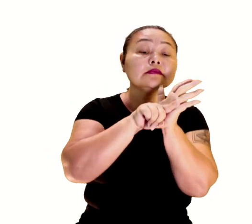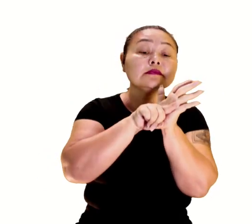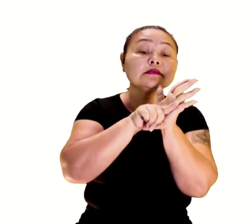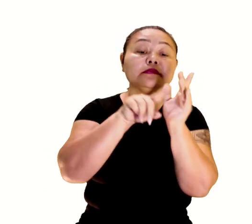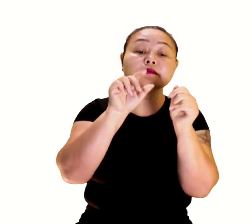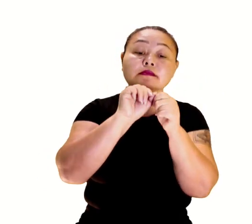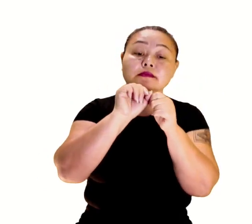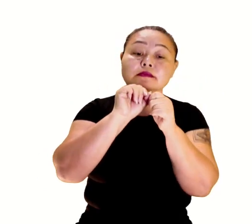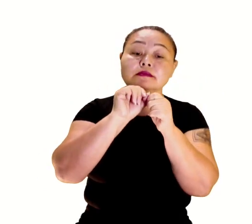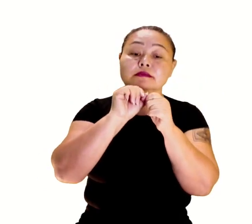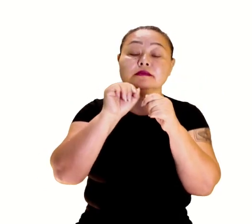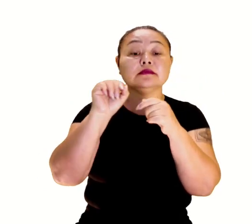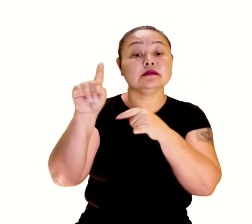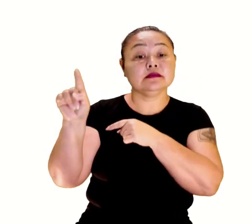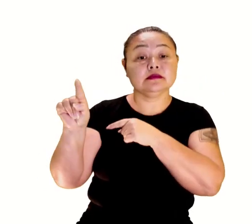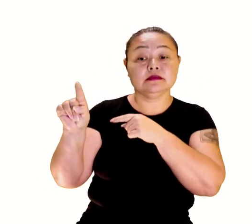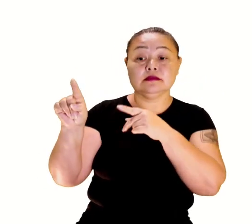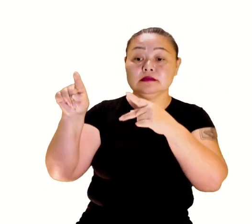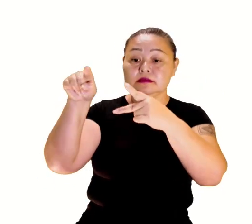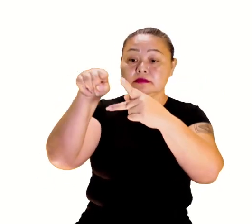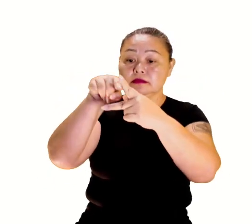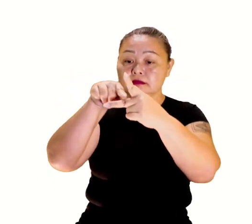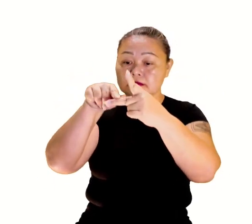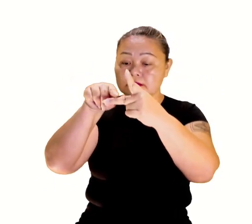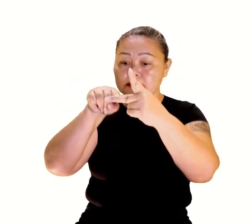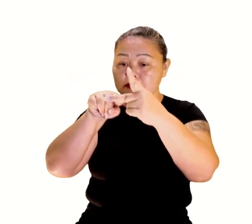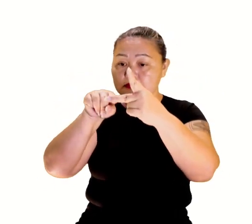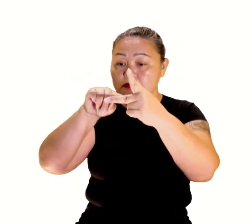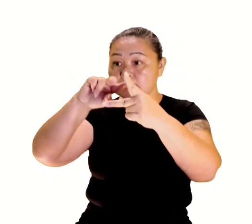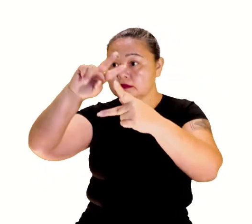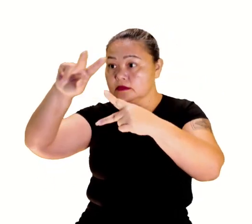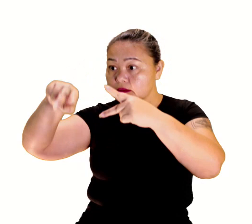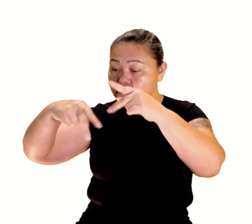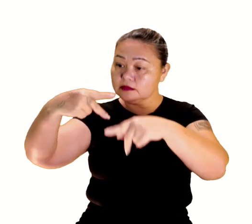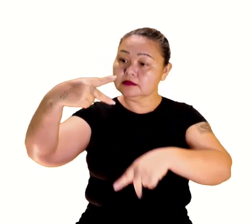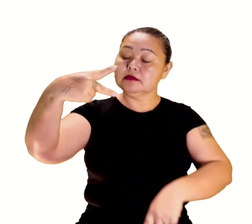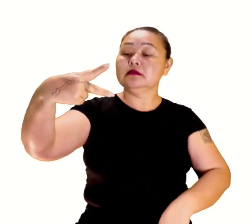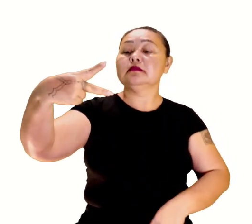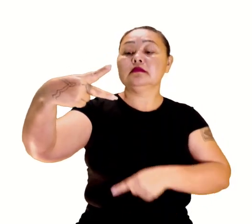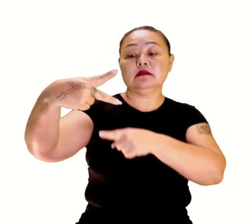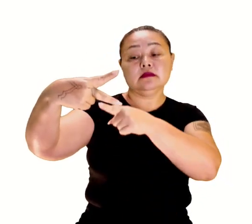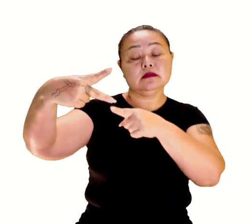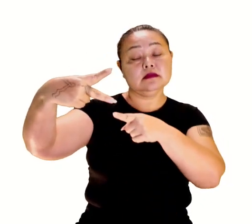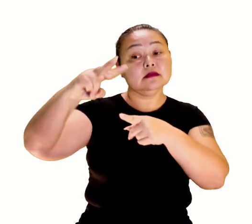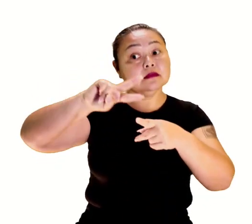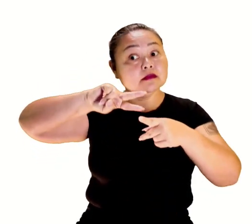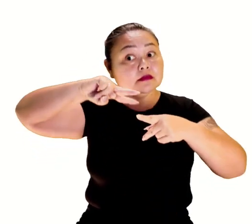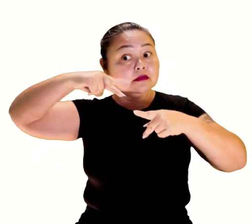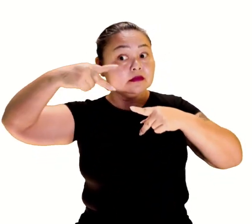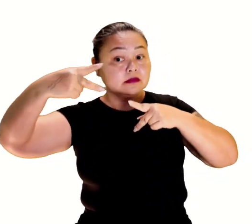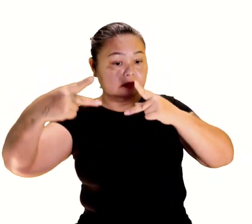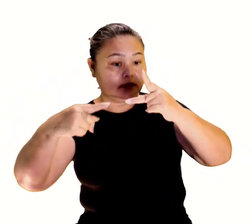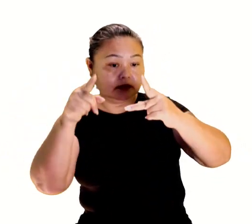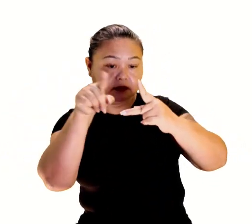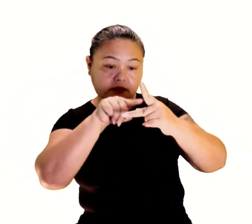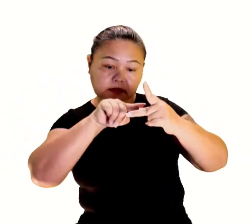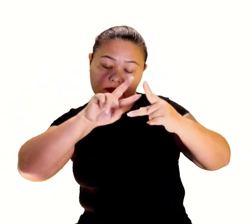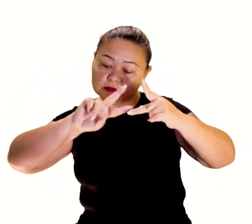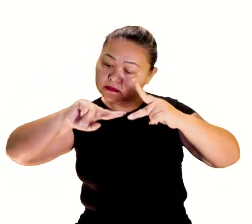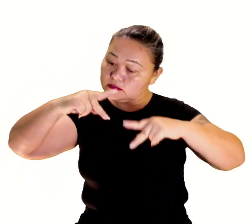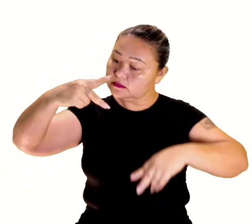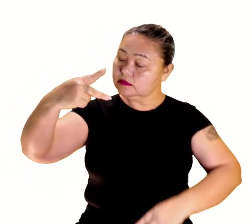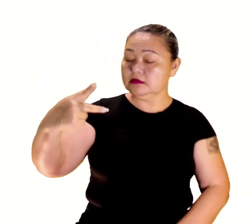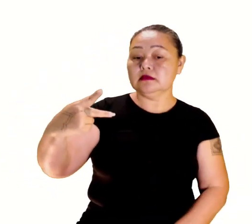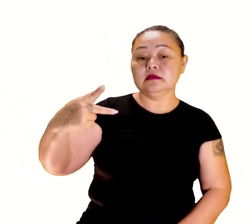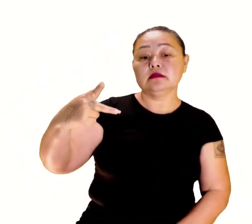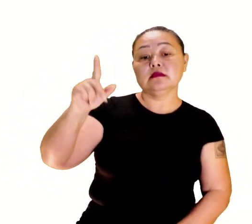que fazer um detalhezinho aqui, ó. Inverter o nosso sinal de inequação. Tá? Então, 7 dividido por